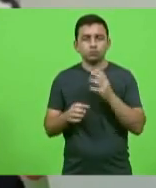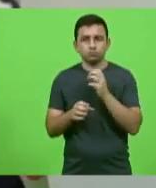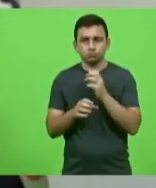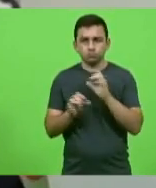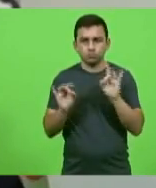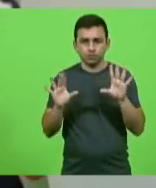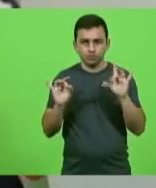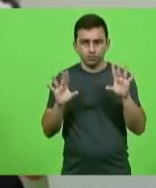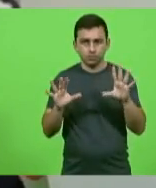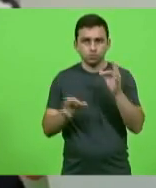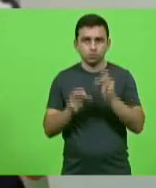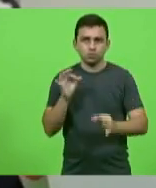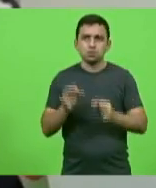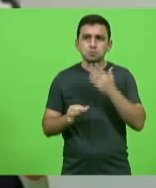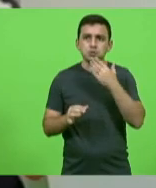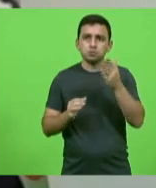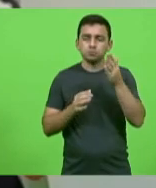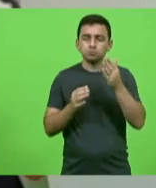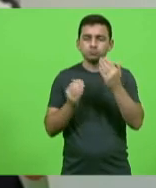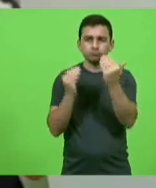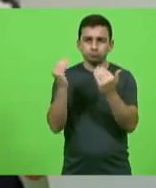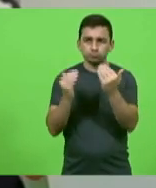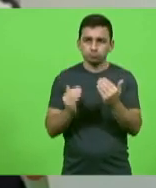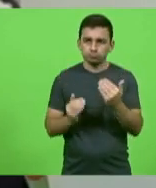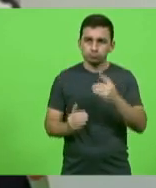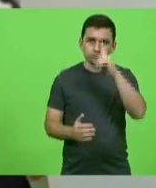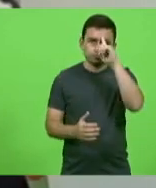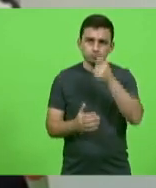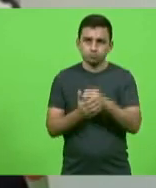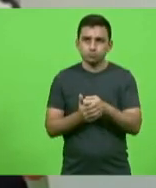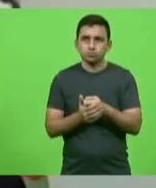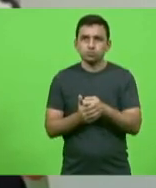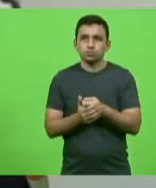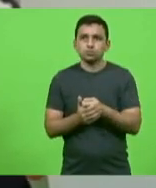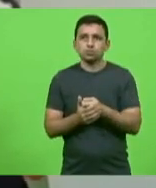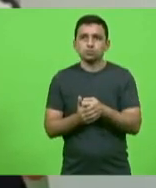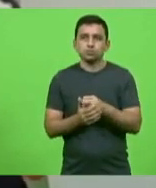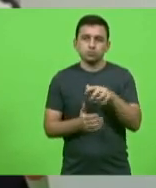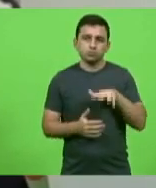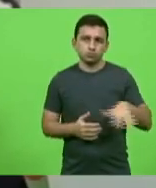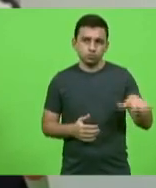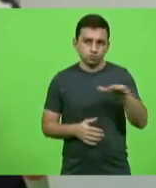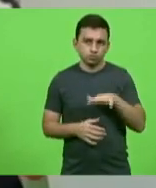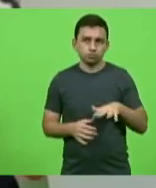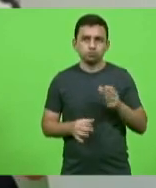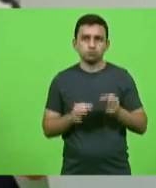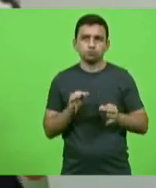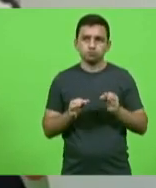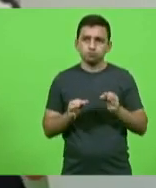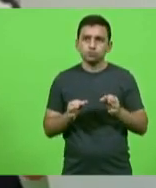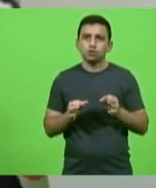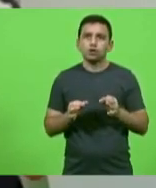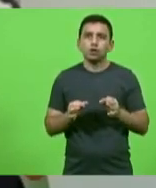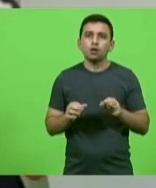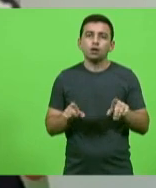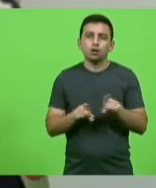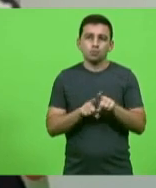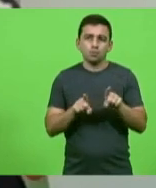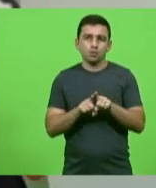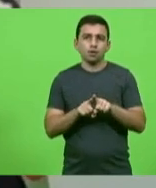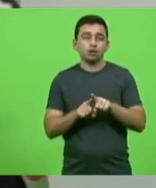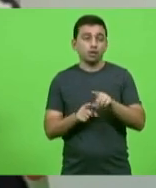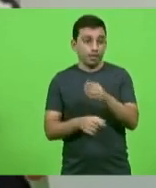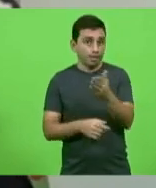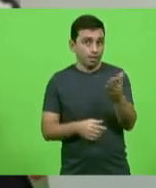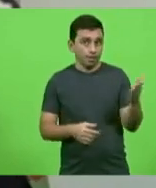especial julgamento concedeu vistas de supracitado decisão às partes é um jogadores determinando ainda que